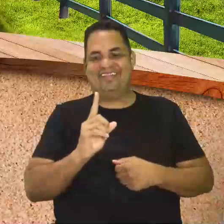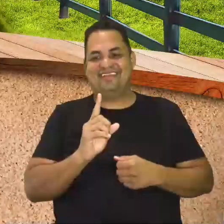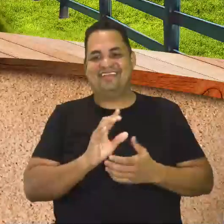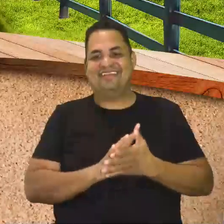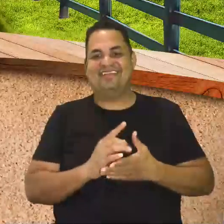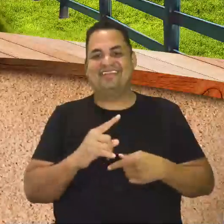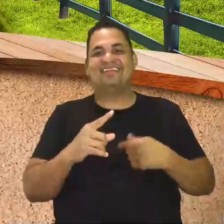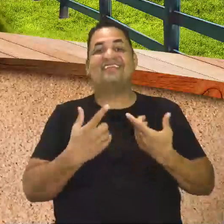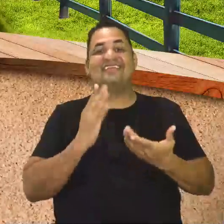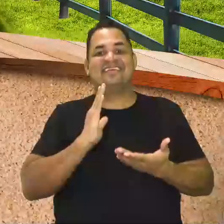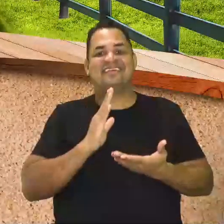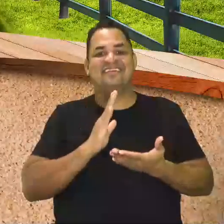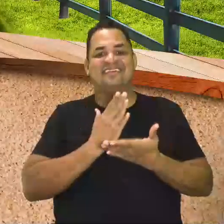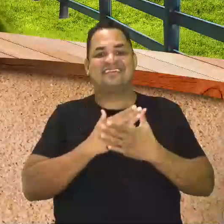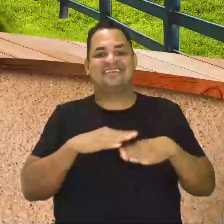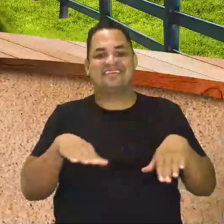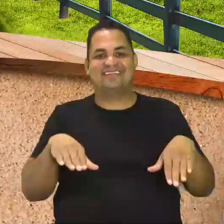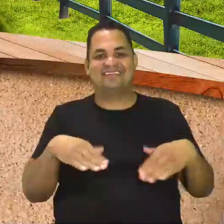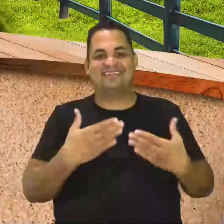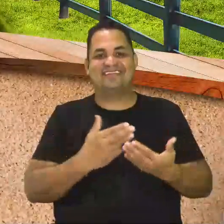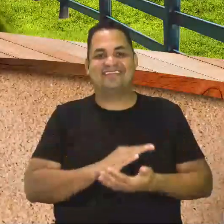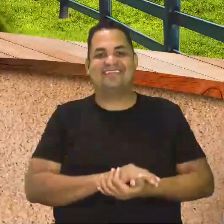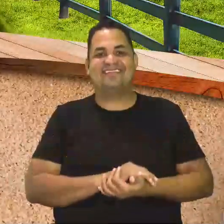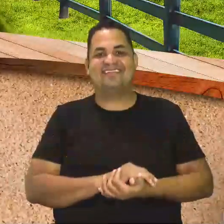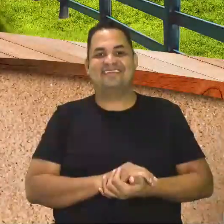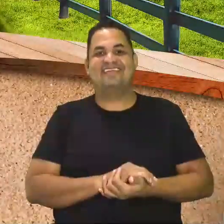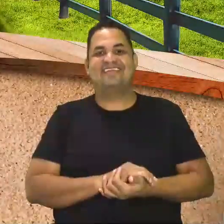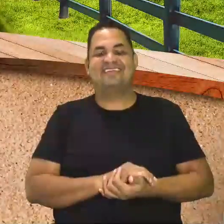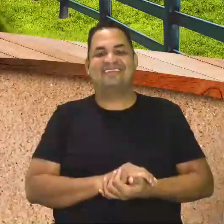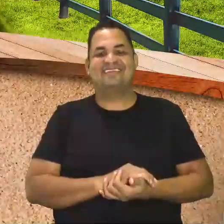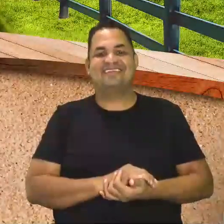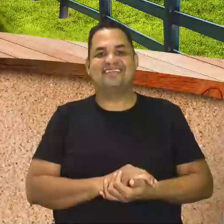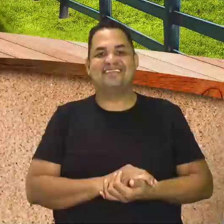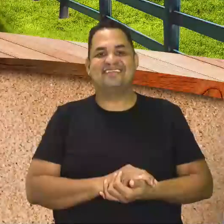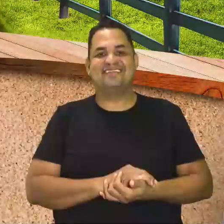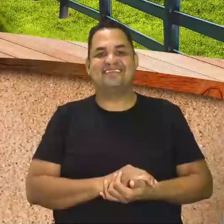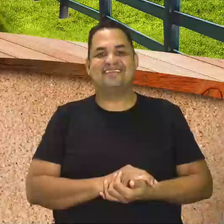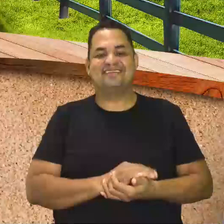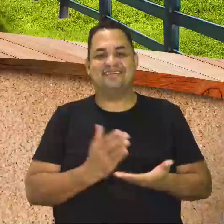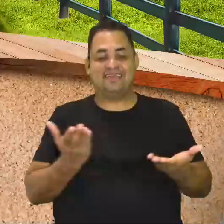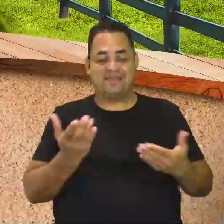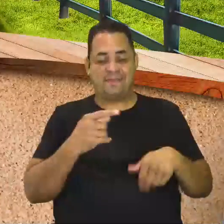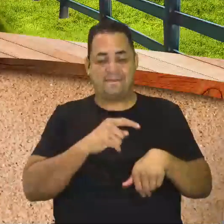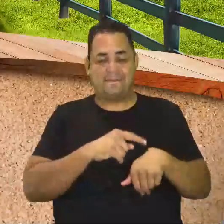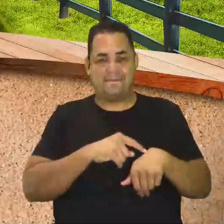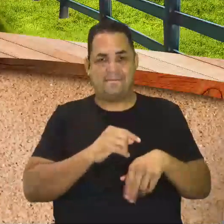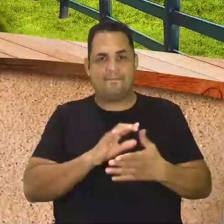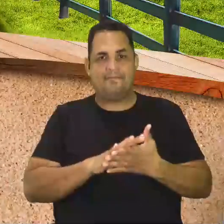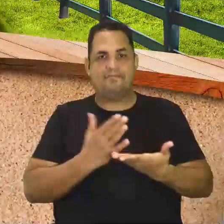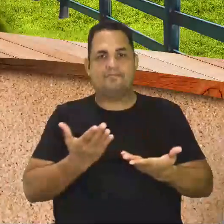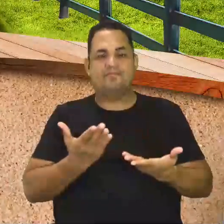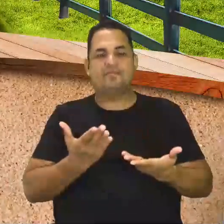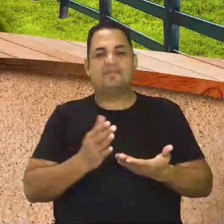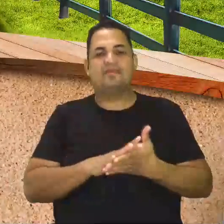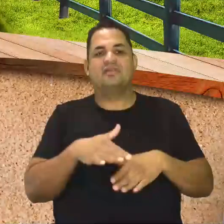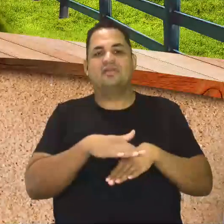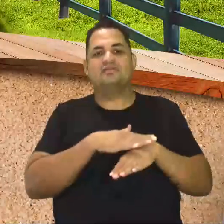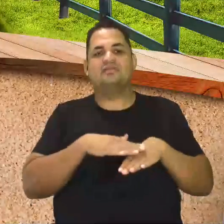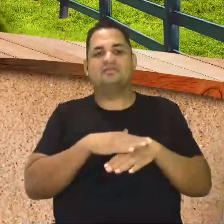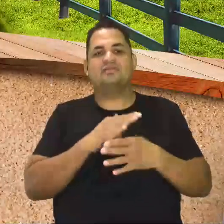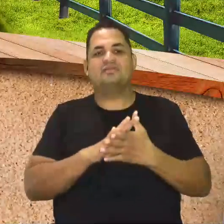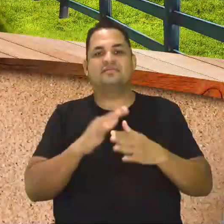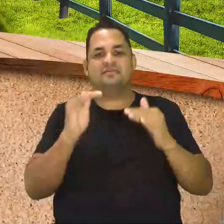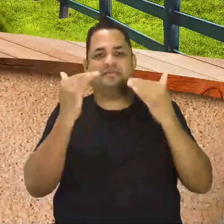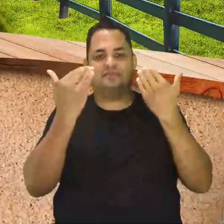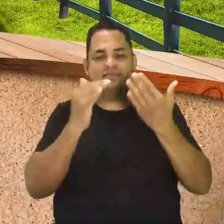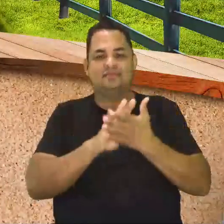Já já a gente termina e vamos logo, Arena. É agora a hora do bate-bola, não se preocupe, fique